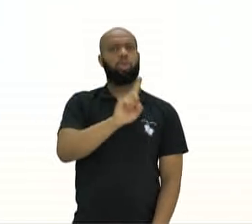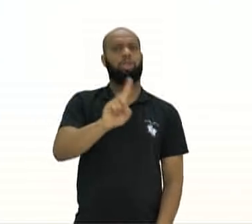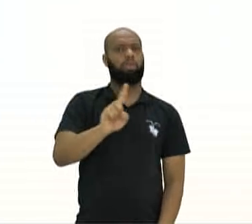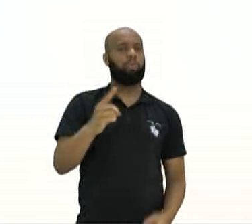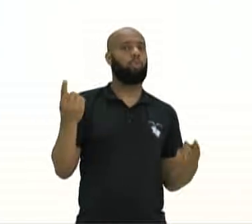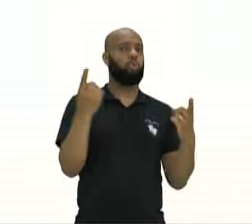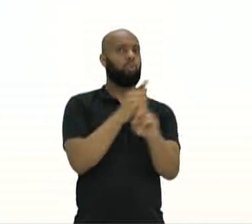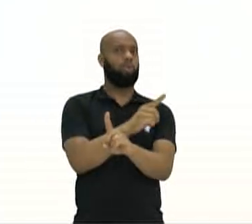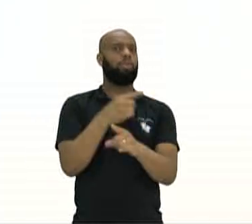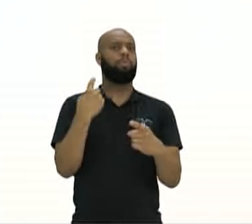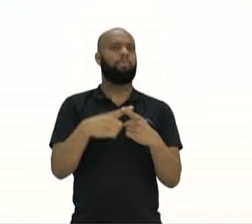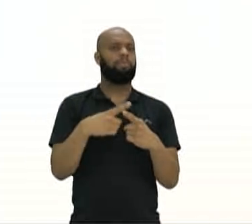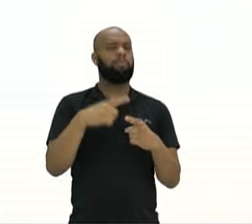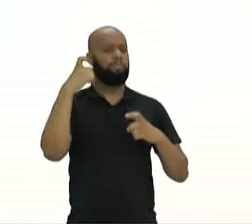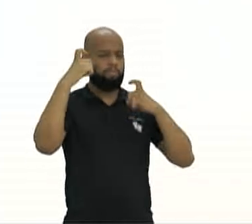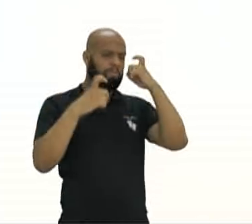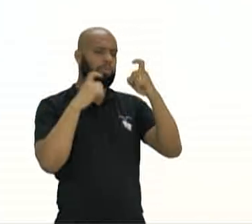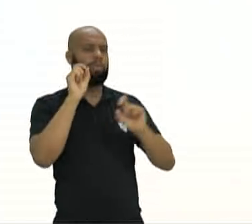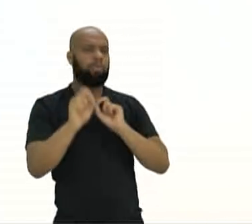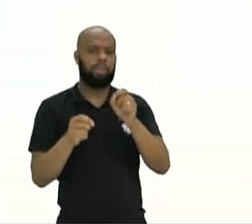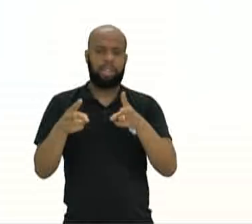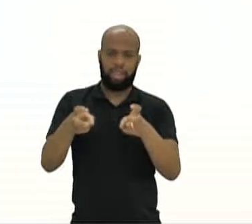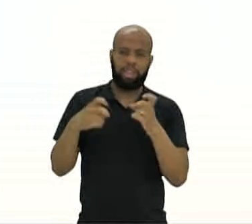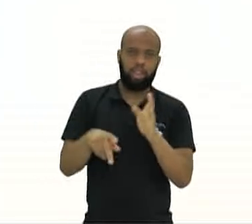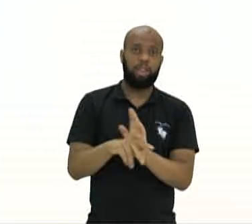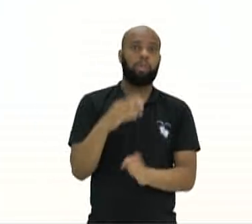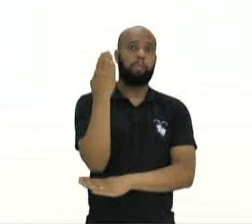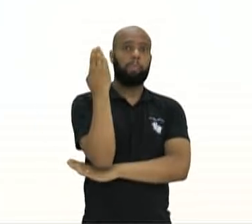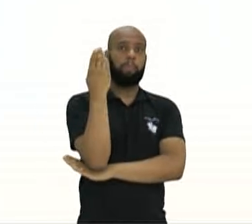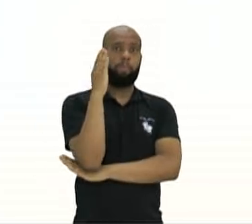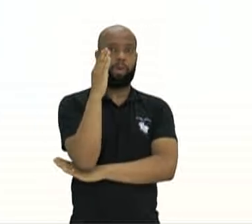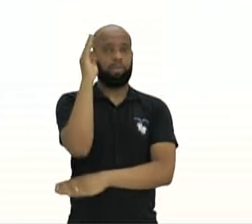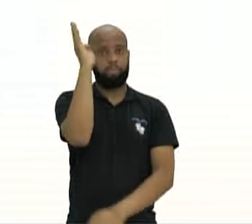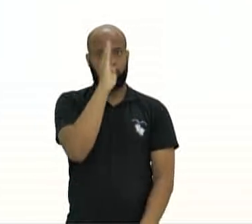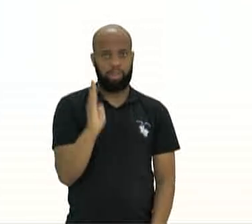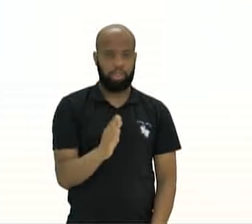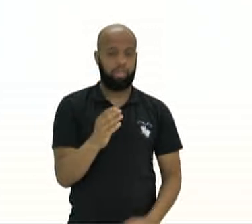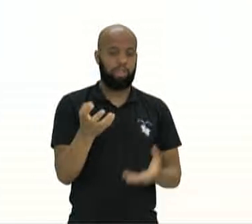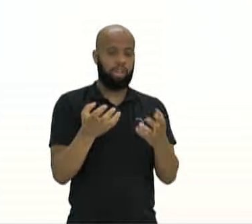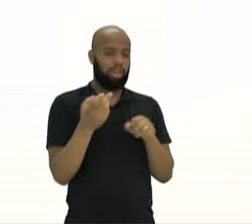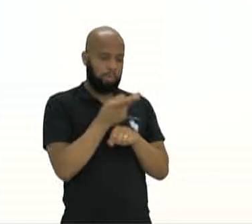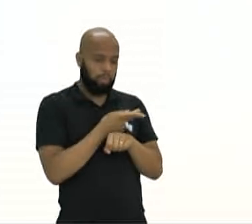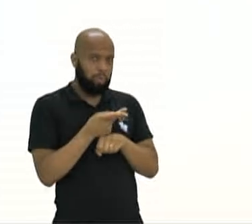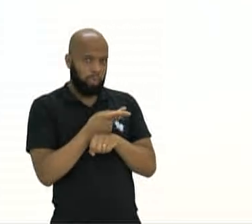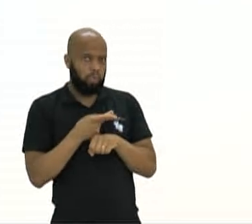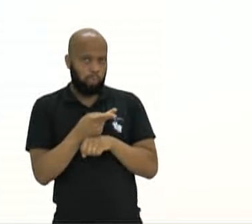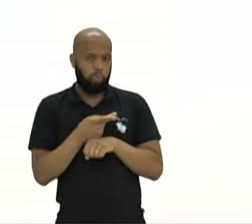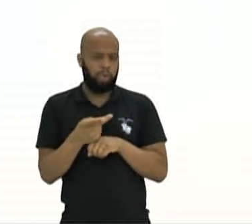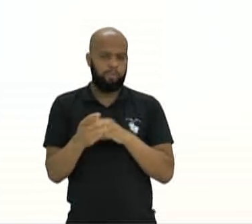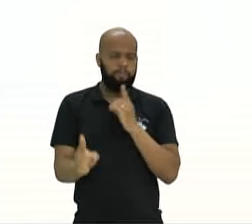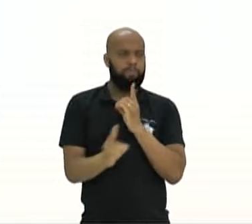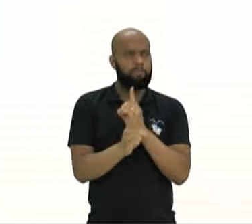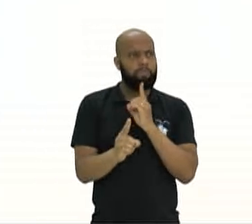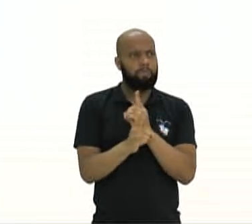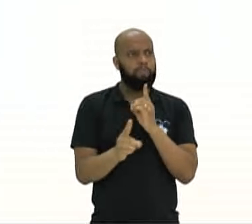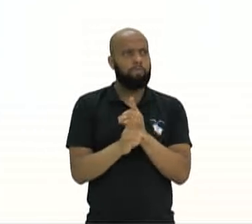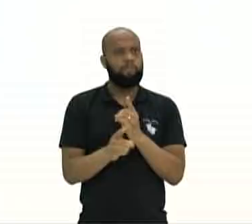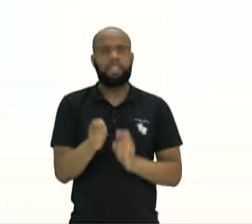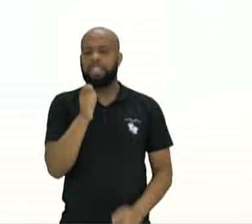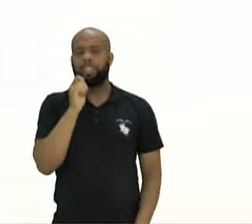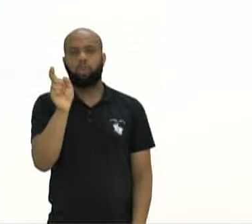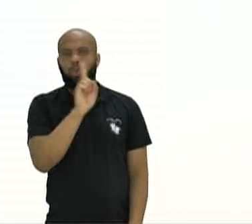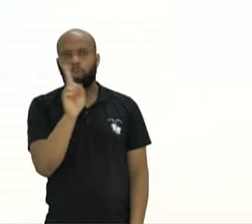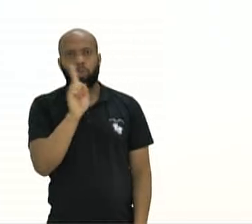contrário, preocupado na verdade, extração do pau-brasil, né? Procurar o famoso Eldorado, sonho deles, que ainda não encontraram, né? Mas